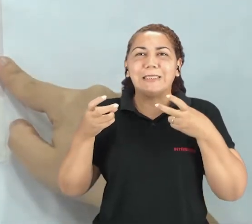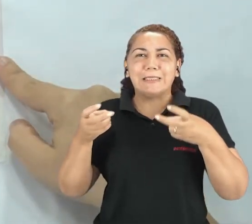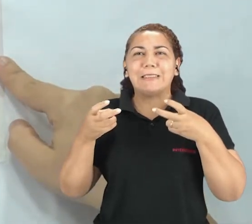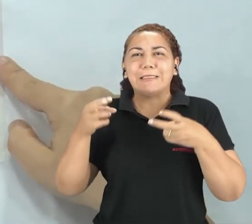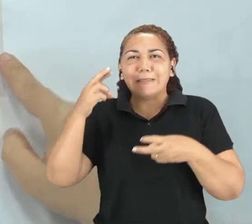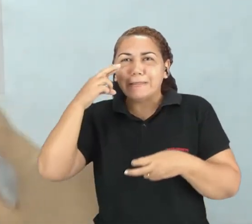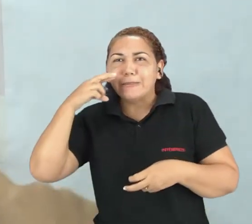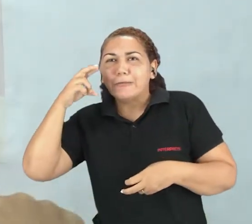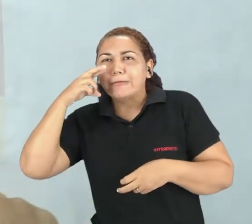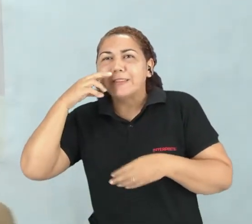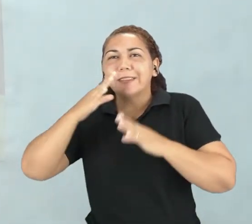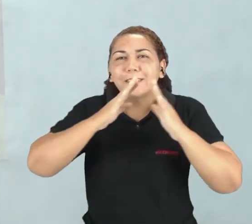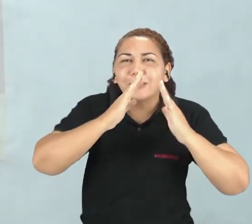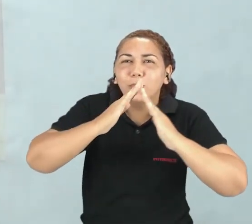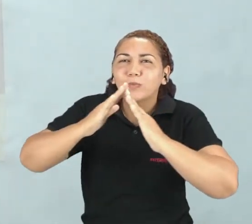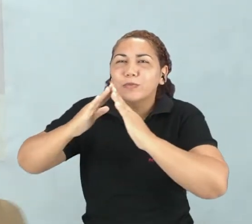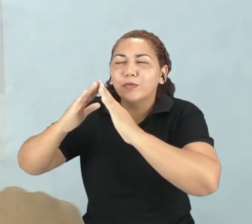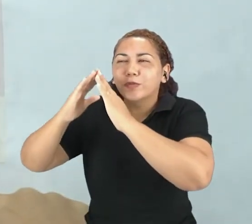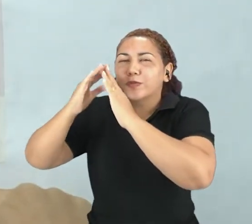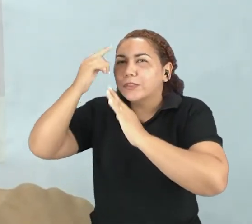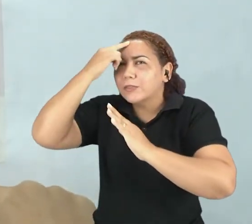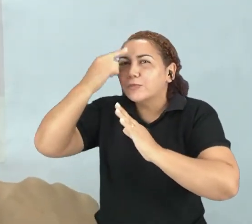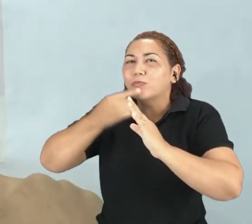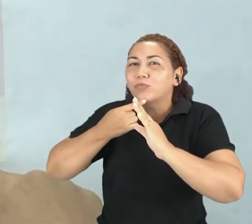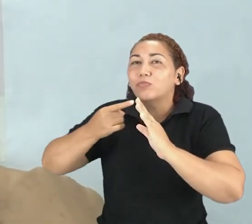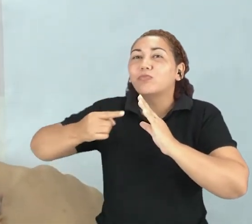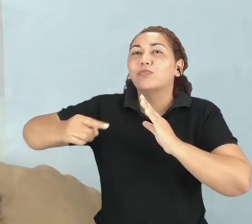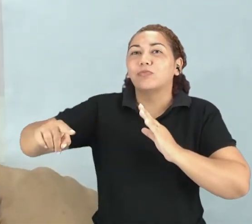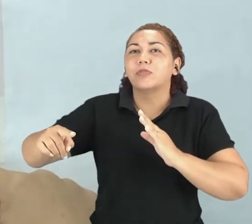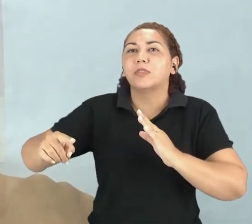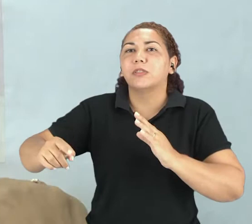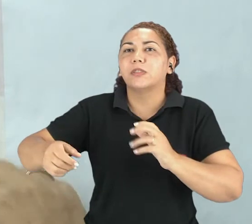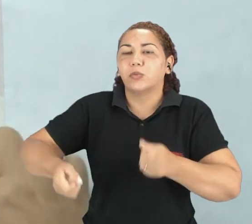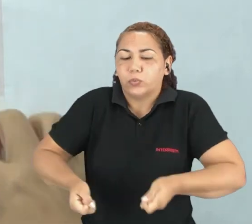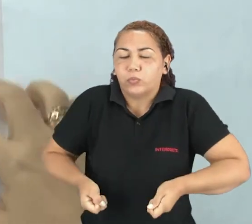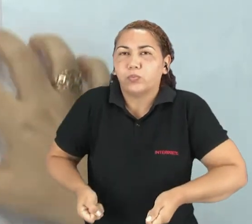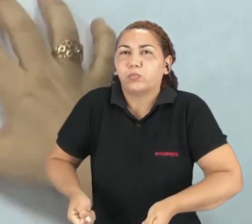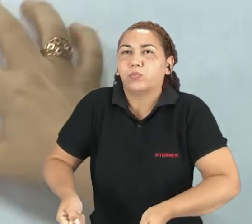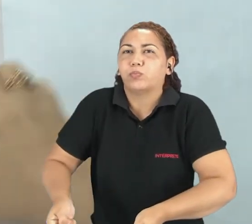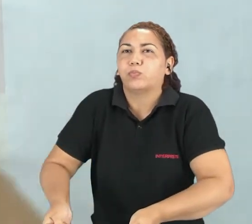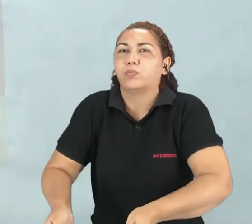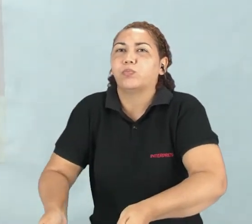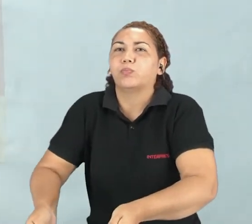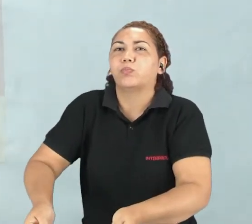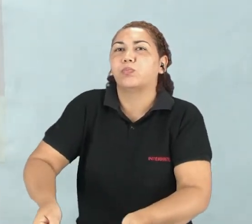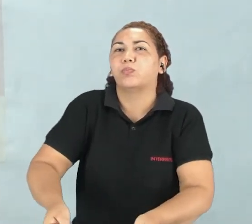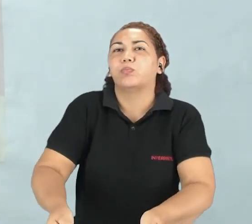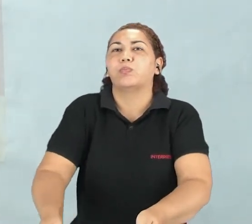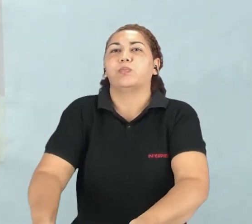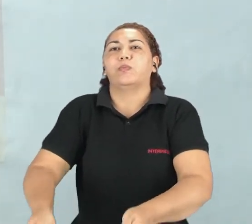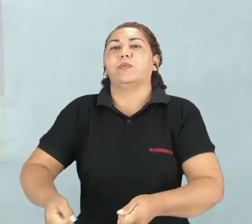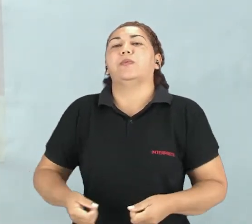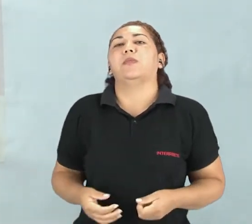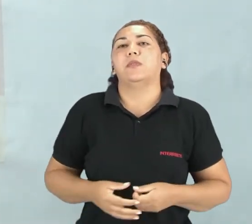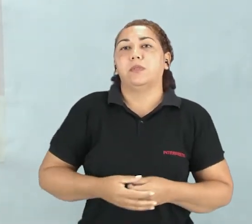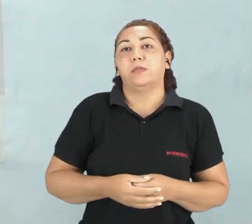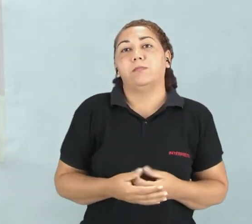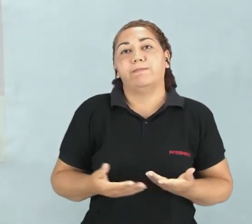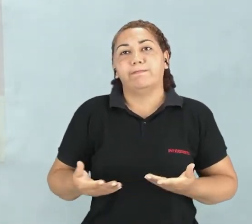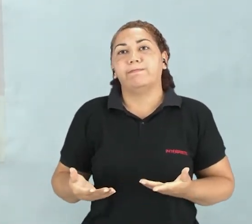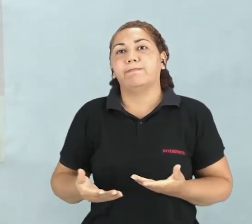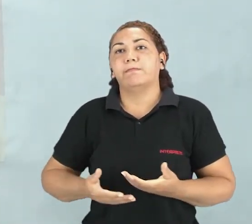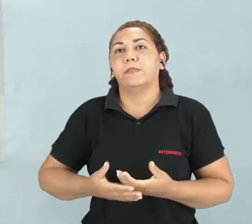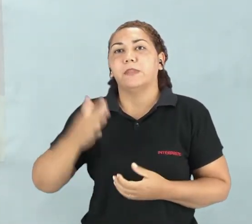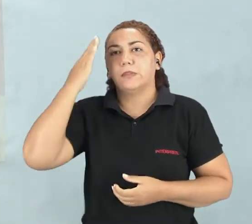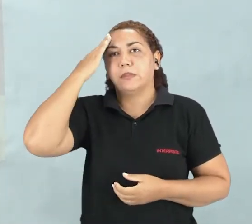gente vê algumas casas e ele aqui com um carrinho de mão. Ele deve ter pedido algum carrinho e alguém entregou um carrinho de mão a ele. E a